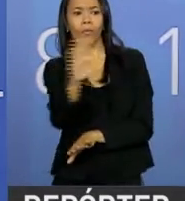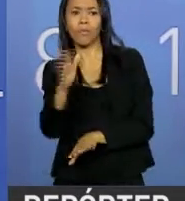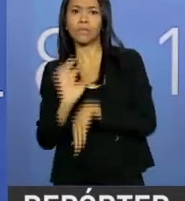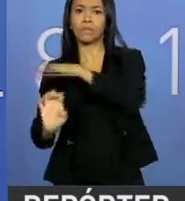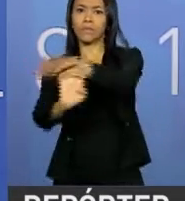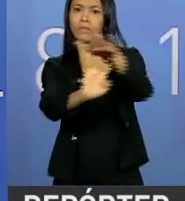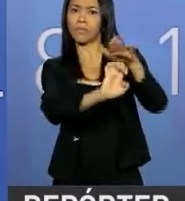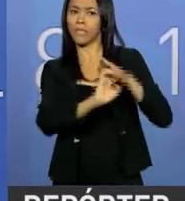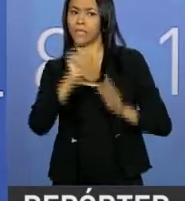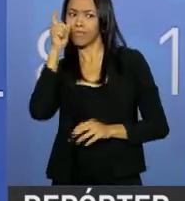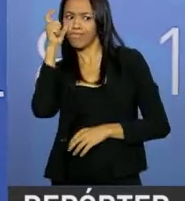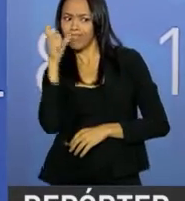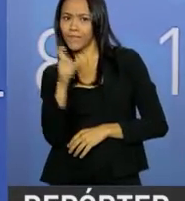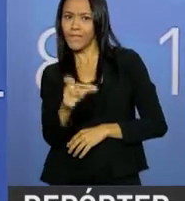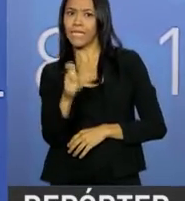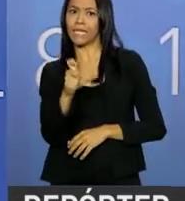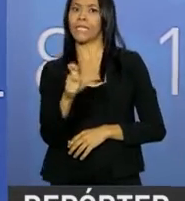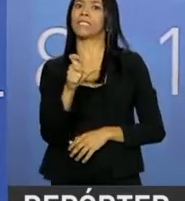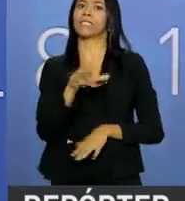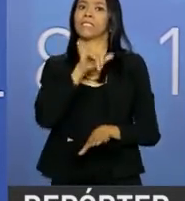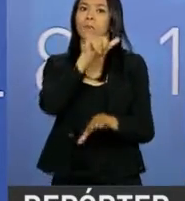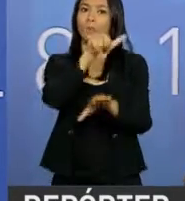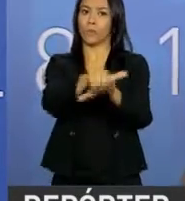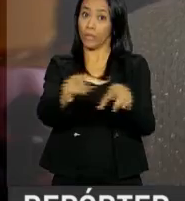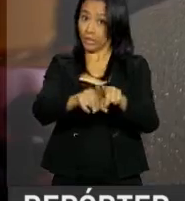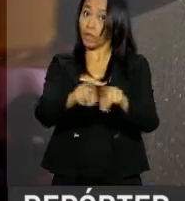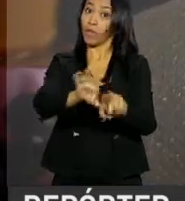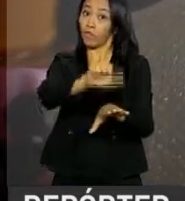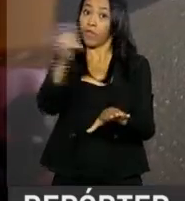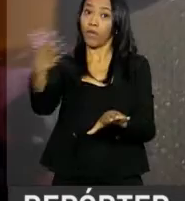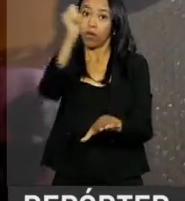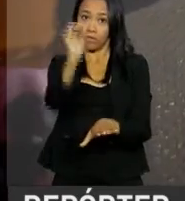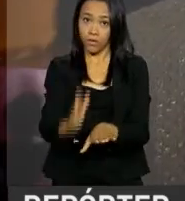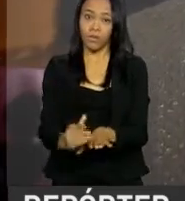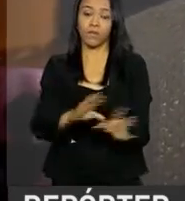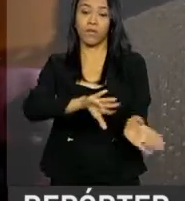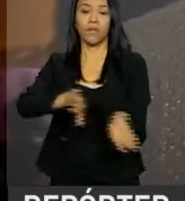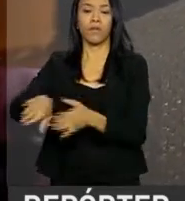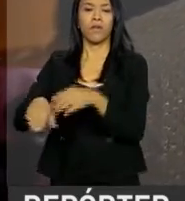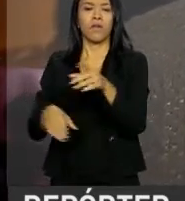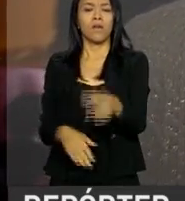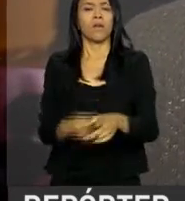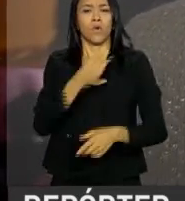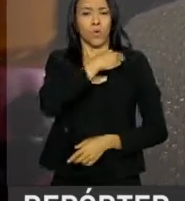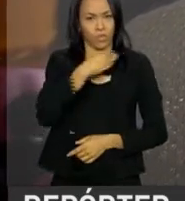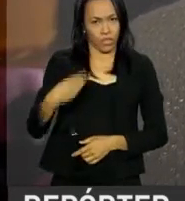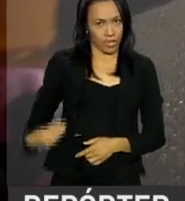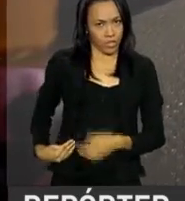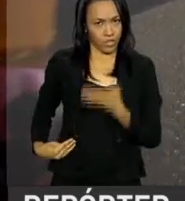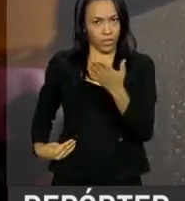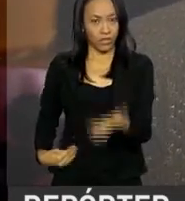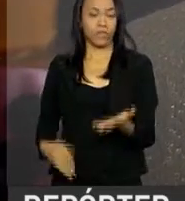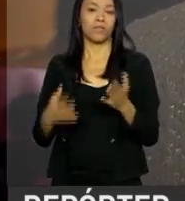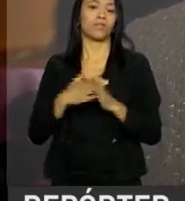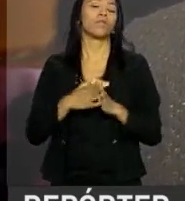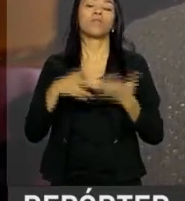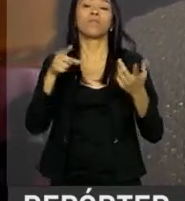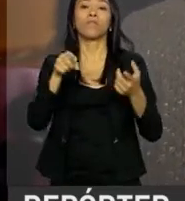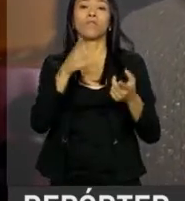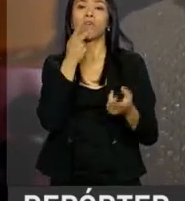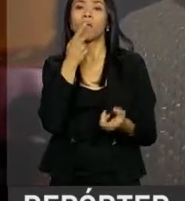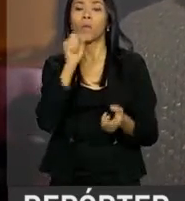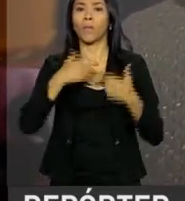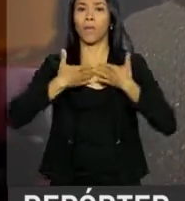vários players nacionais e estrangeiros o ministro dos transportes maurício quintella também falou na abertura